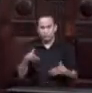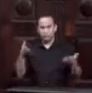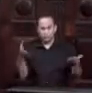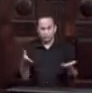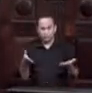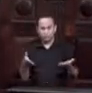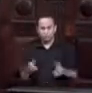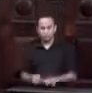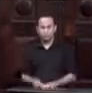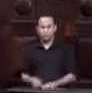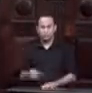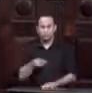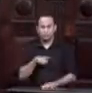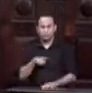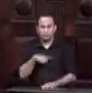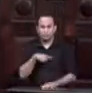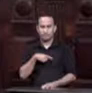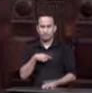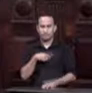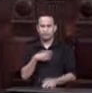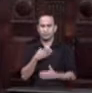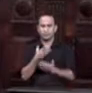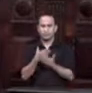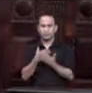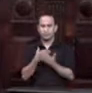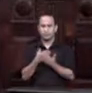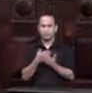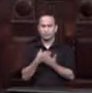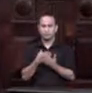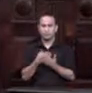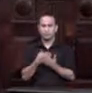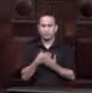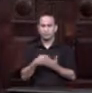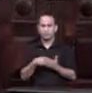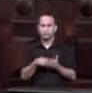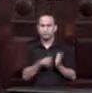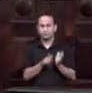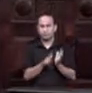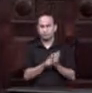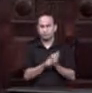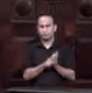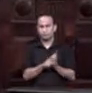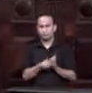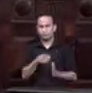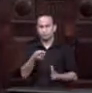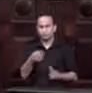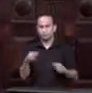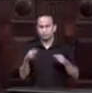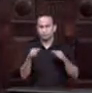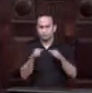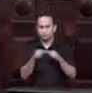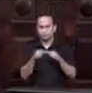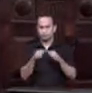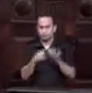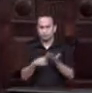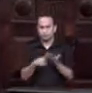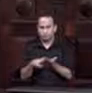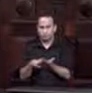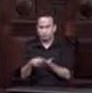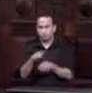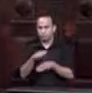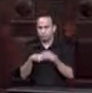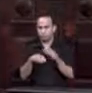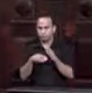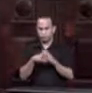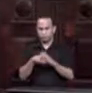hoje temos na mão um acordo feito entre todos os poderes, todos os representantes